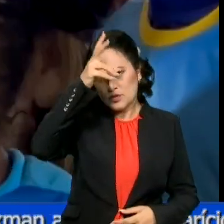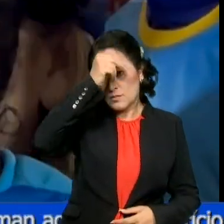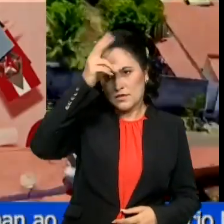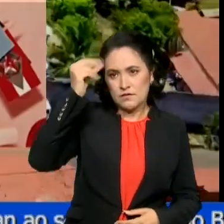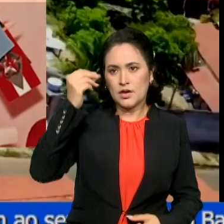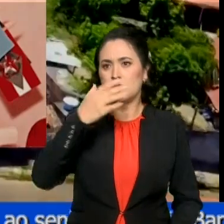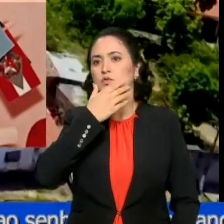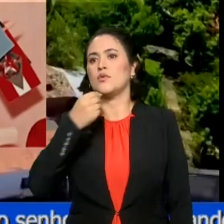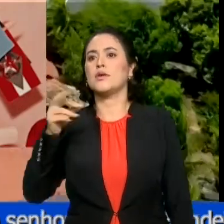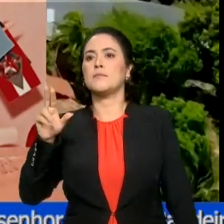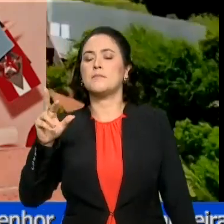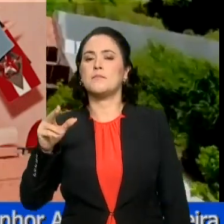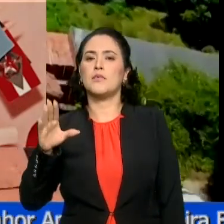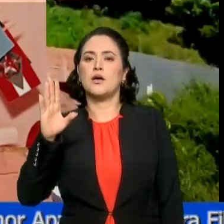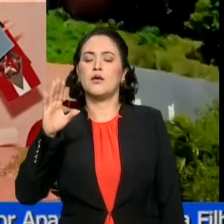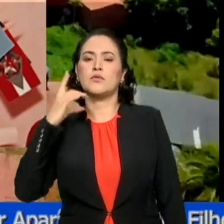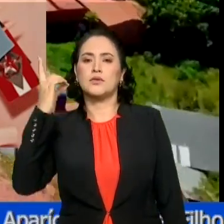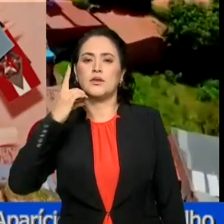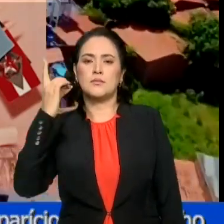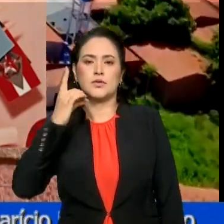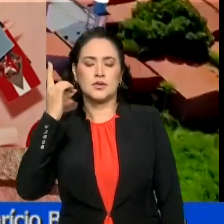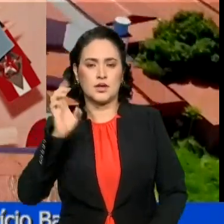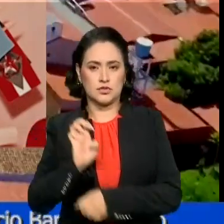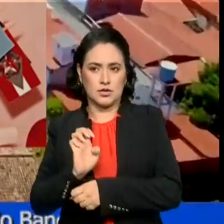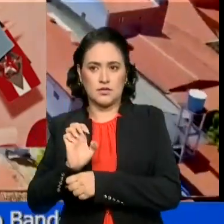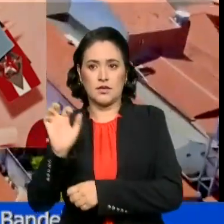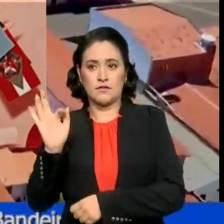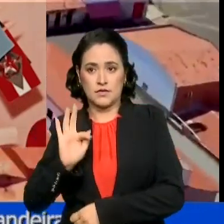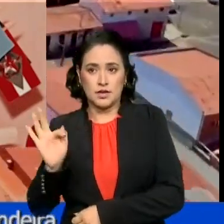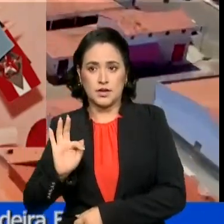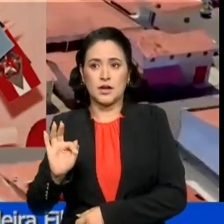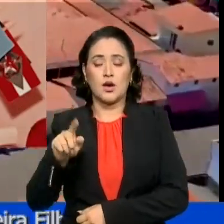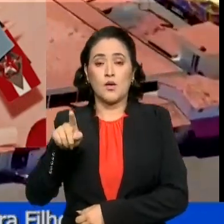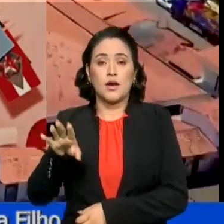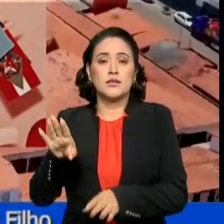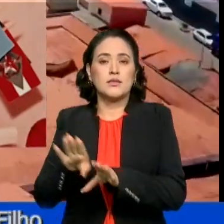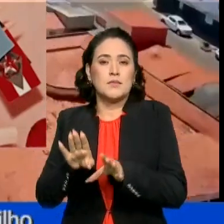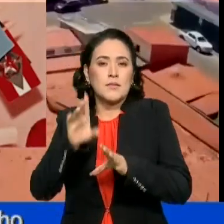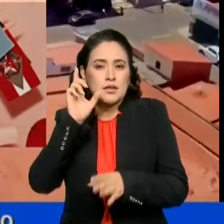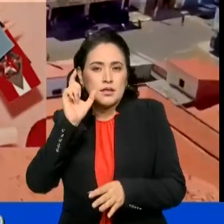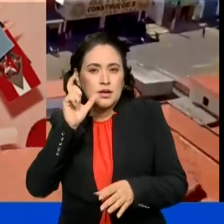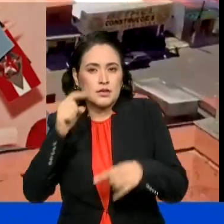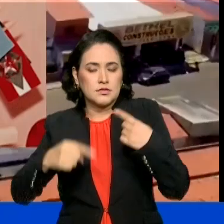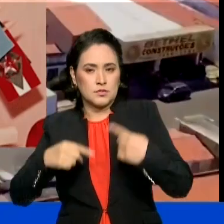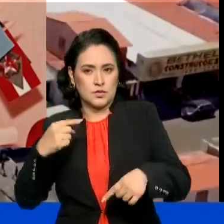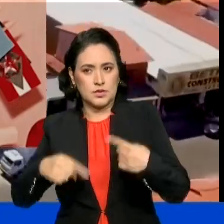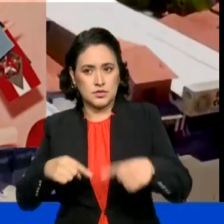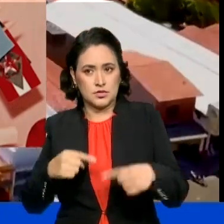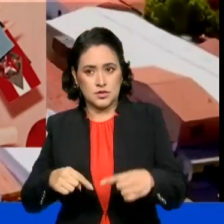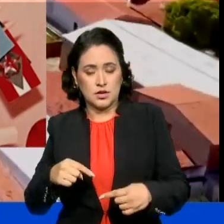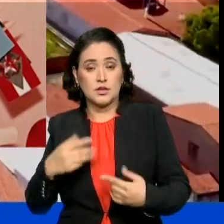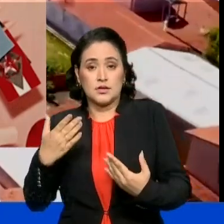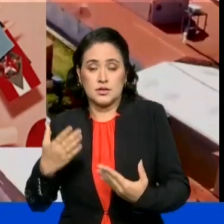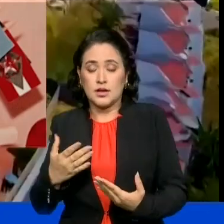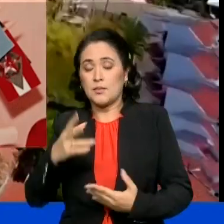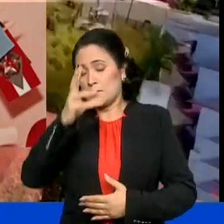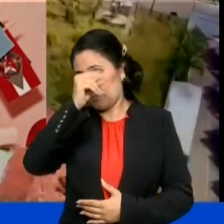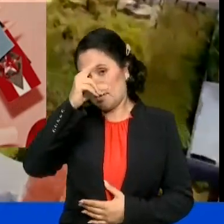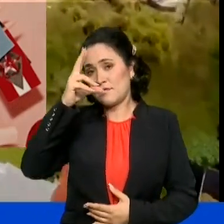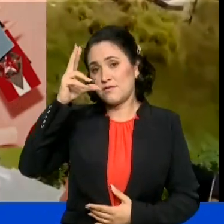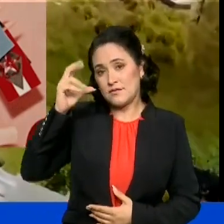e federal, Aparício também se interessou pela política, o que levou a ser prefeito de sua querida